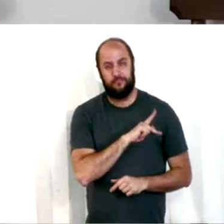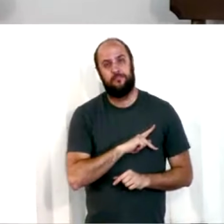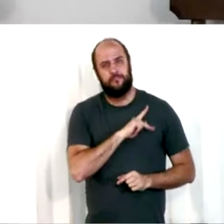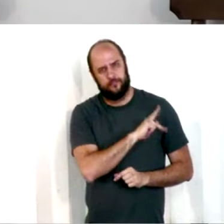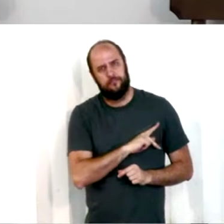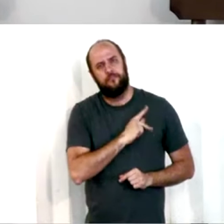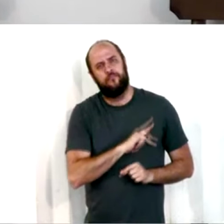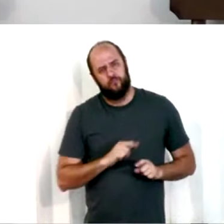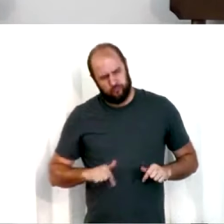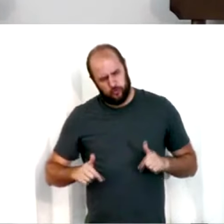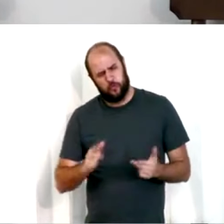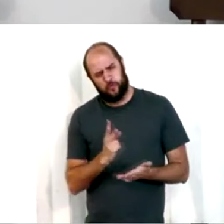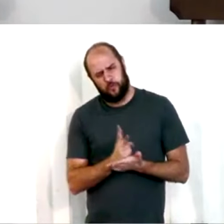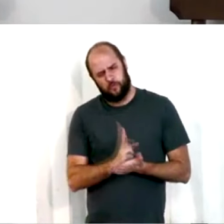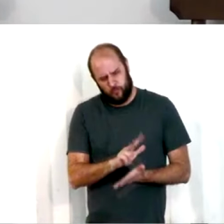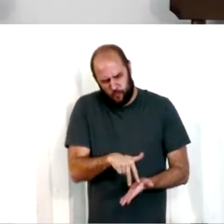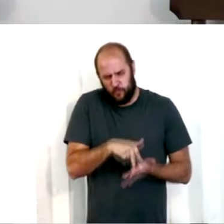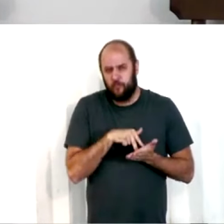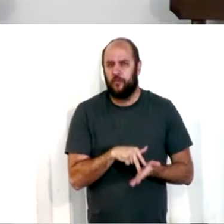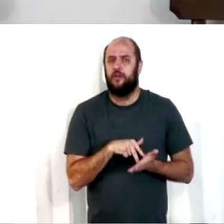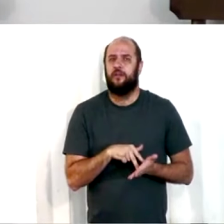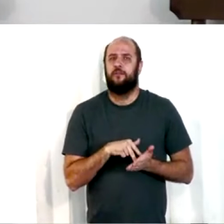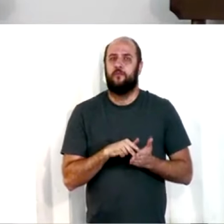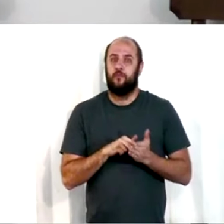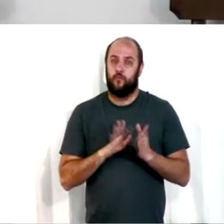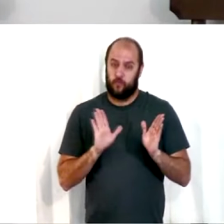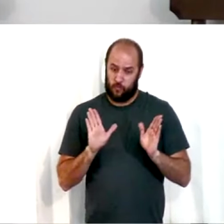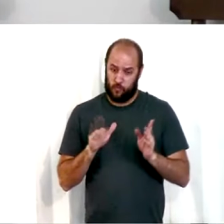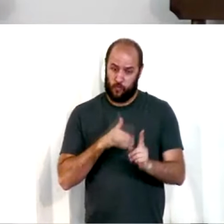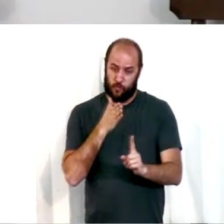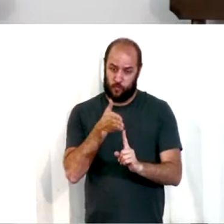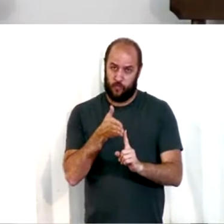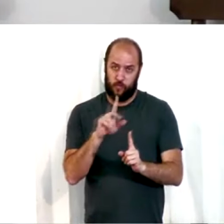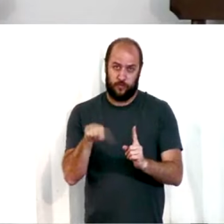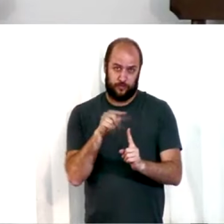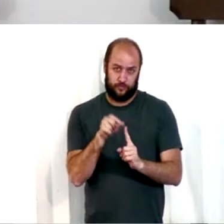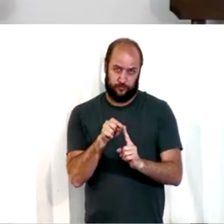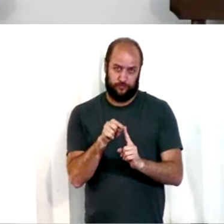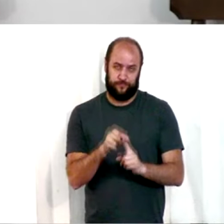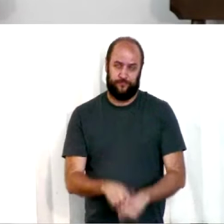Paulo é a parte central deste texto.